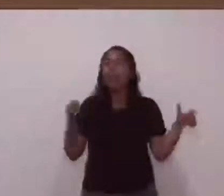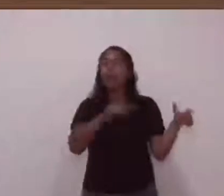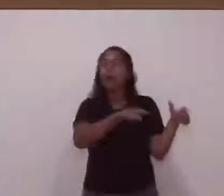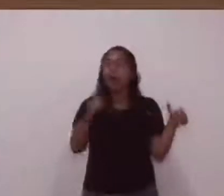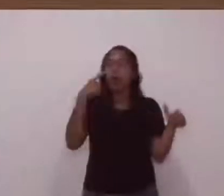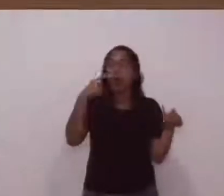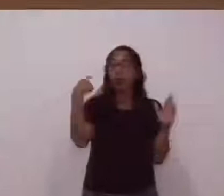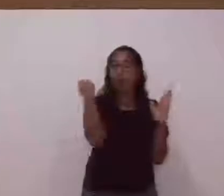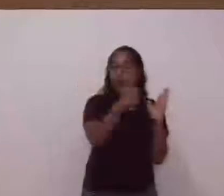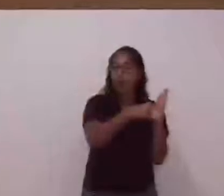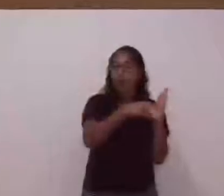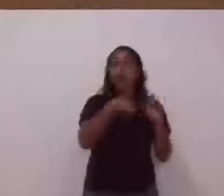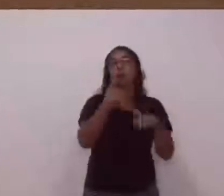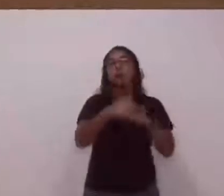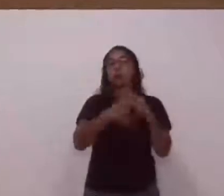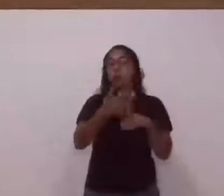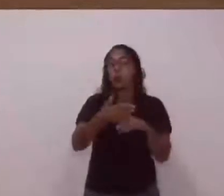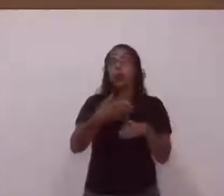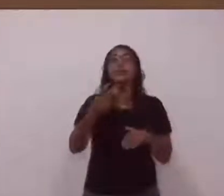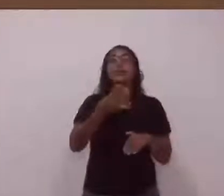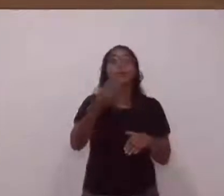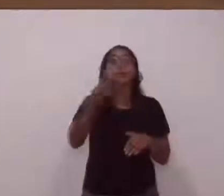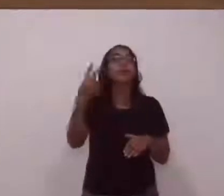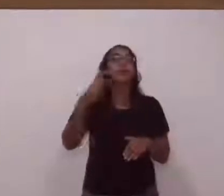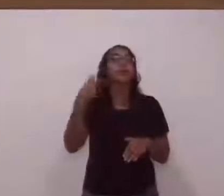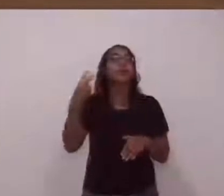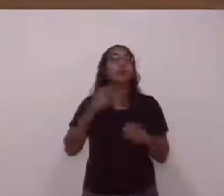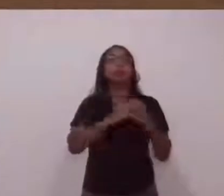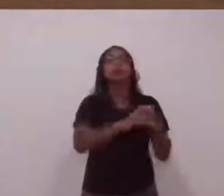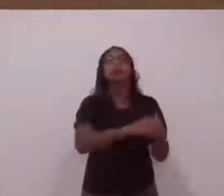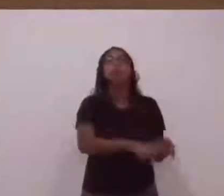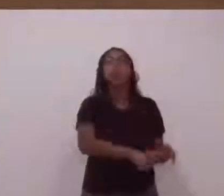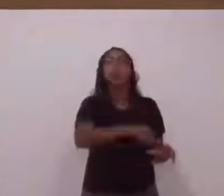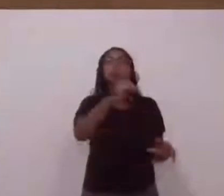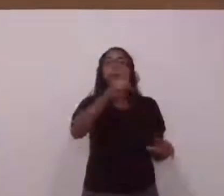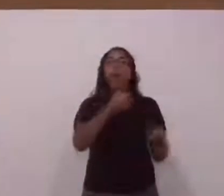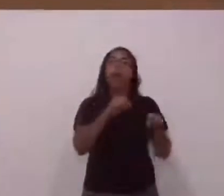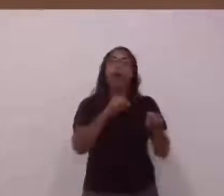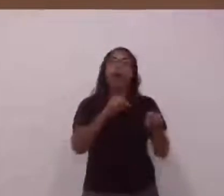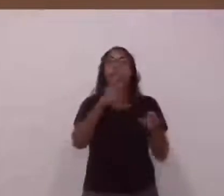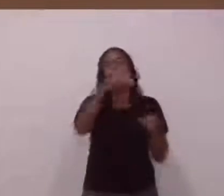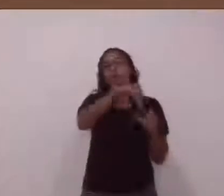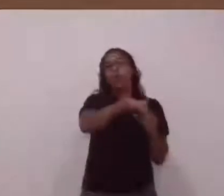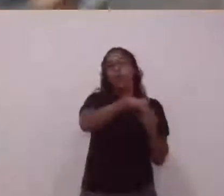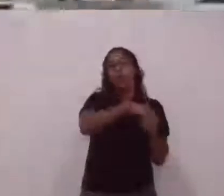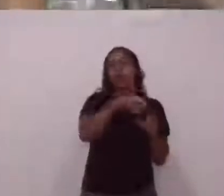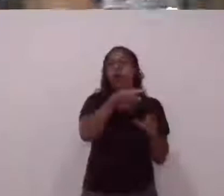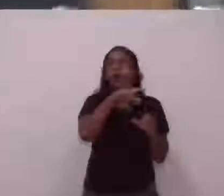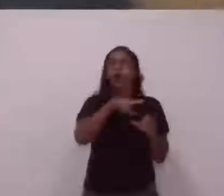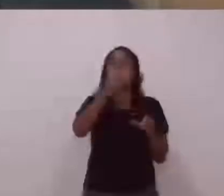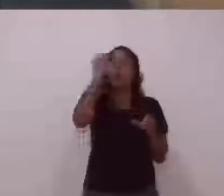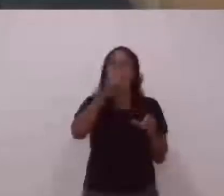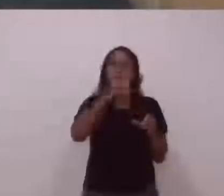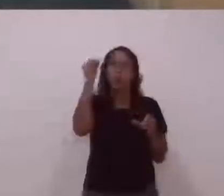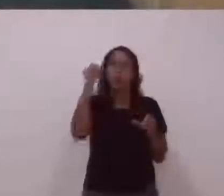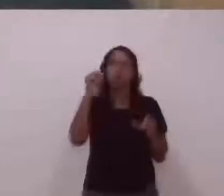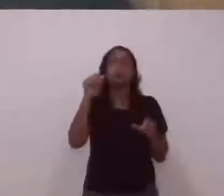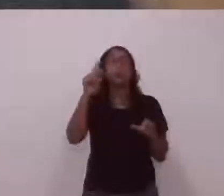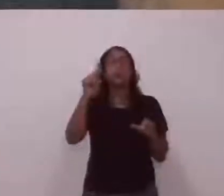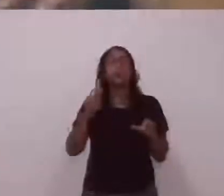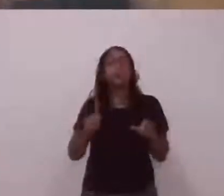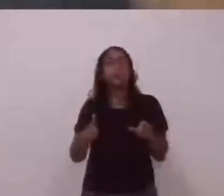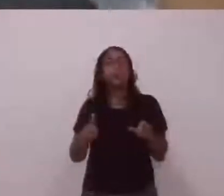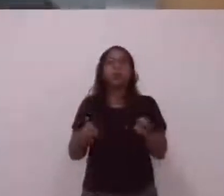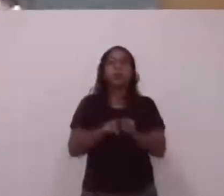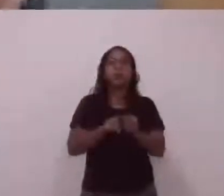comissão processante com três vereadores sorteados entre os desimpedidos os quais elegerão desde logo o presidente e